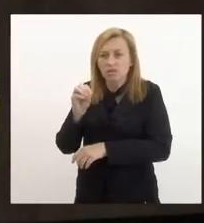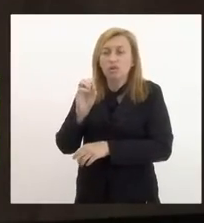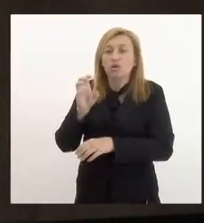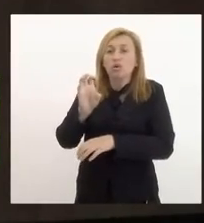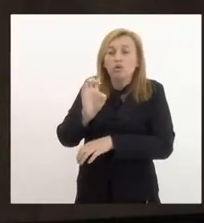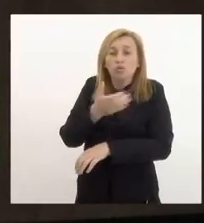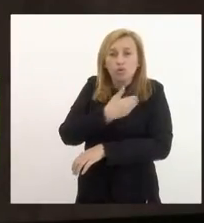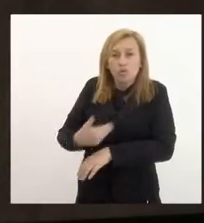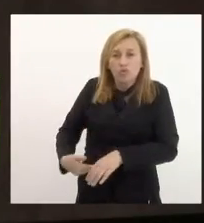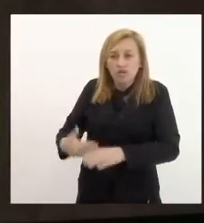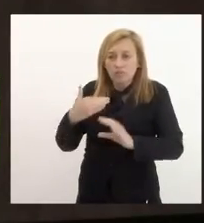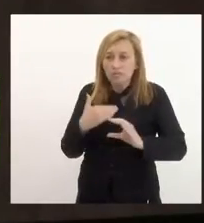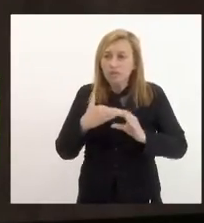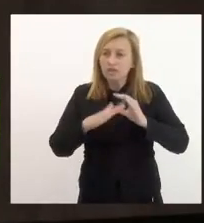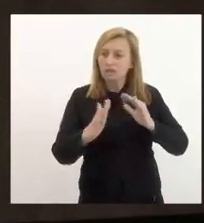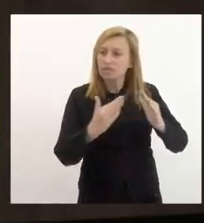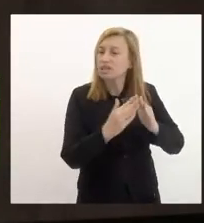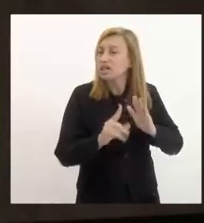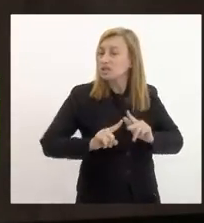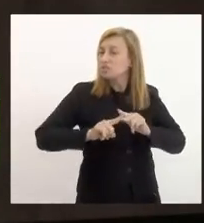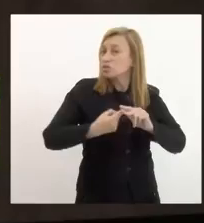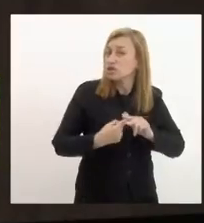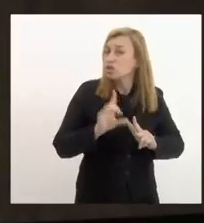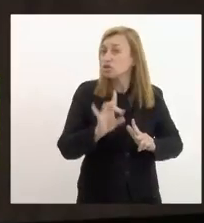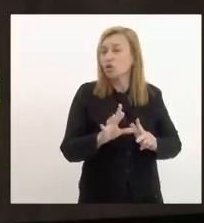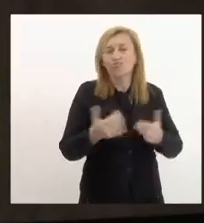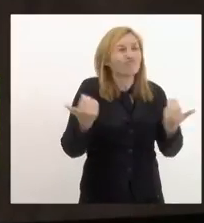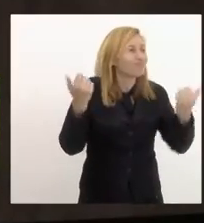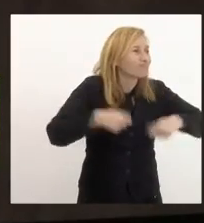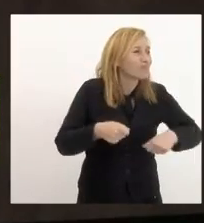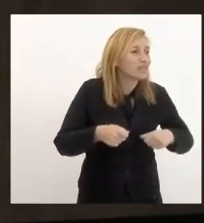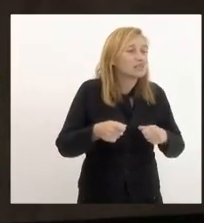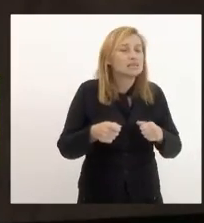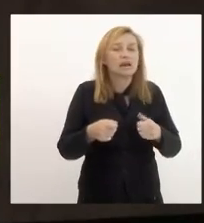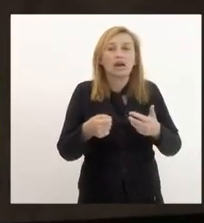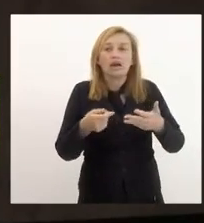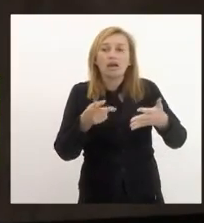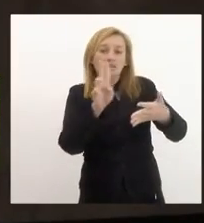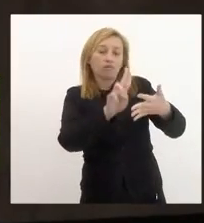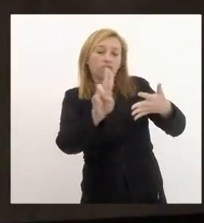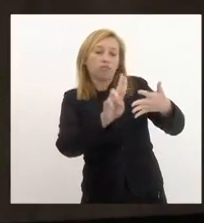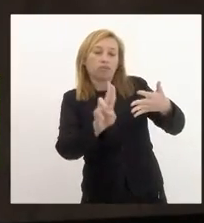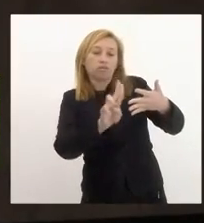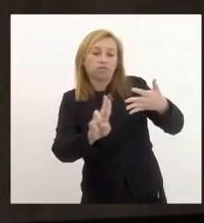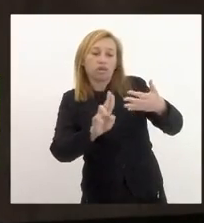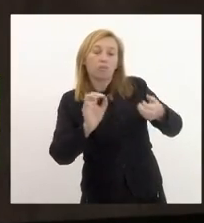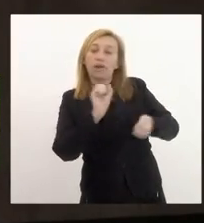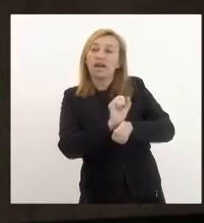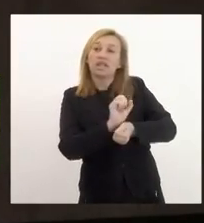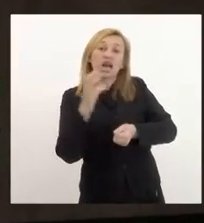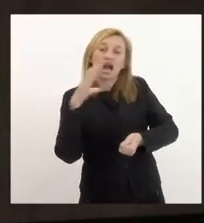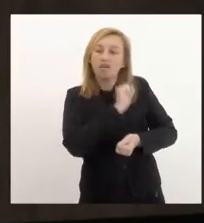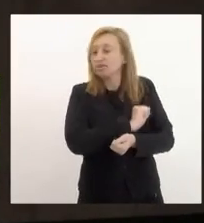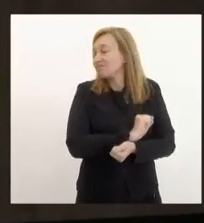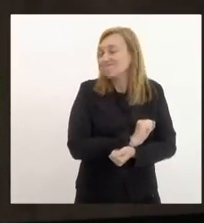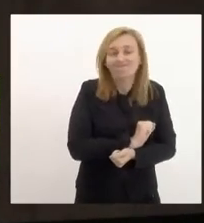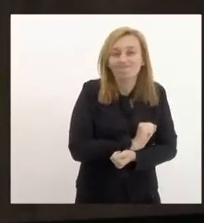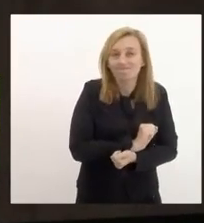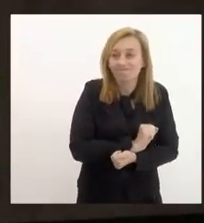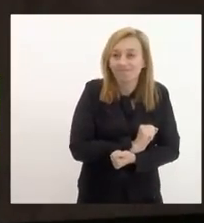o governo mandar essa casa na regulamentação não precisa citar a suspensão de imediata